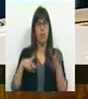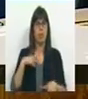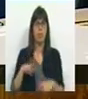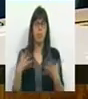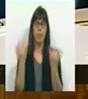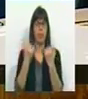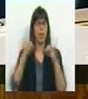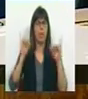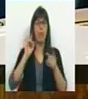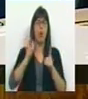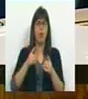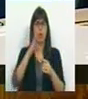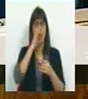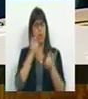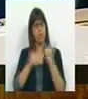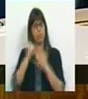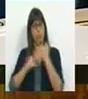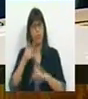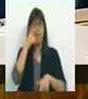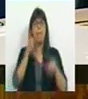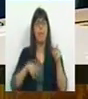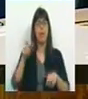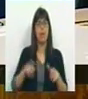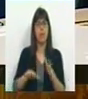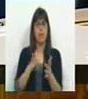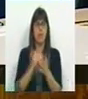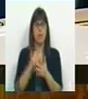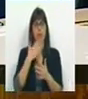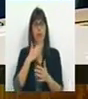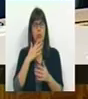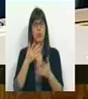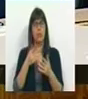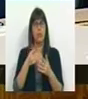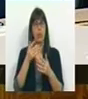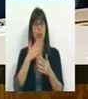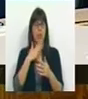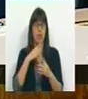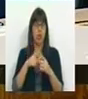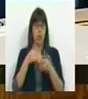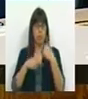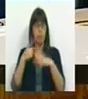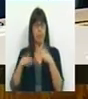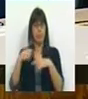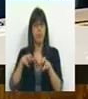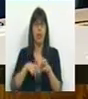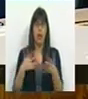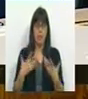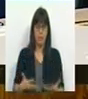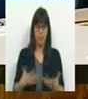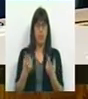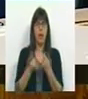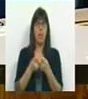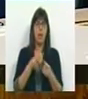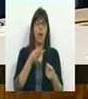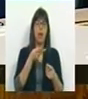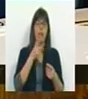e independentemente das mudanças de governo e das pessoas que sempre transitoriamente ocupam os cargos, até ao momento aproximar